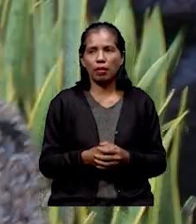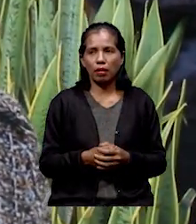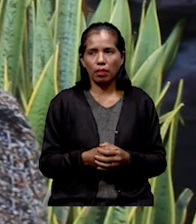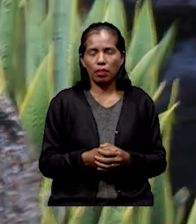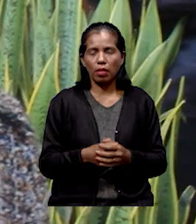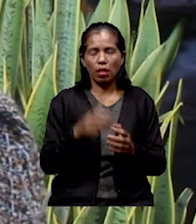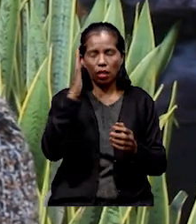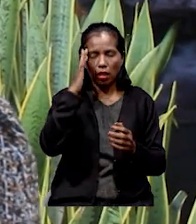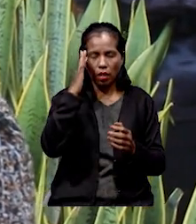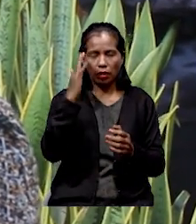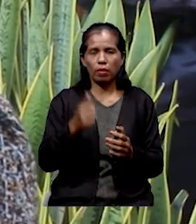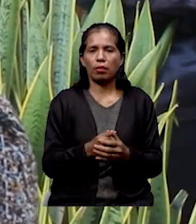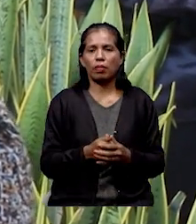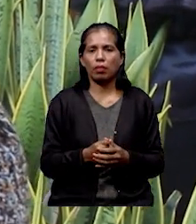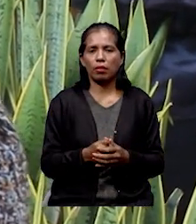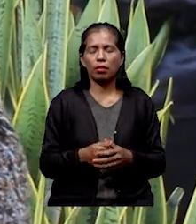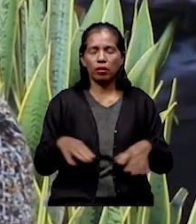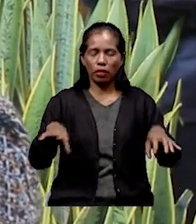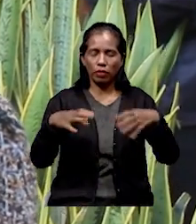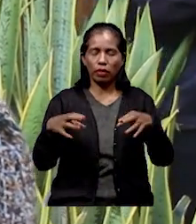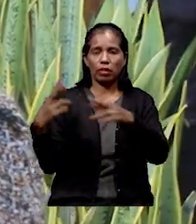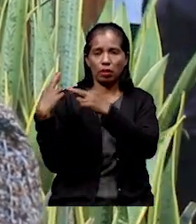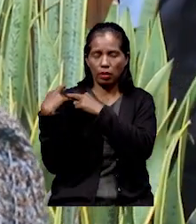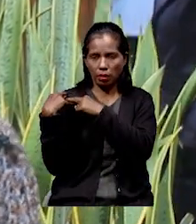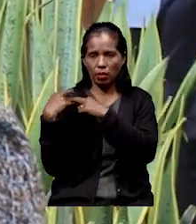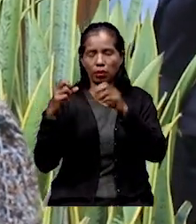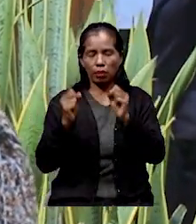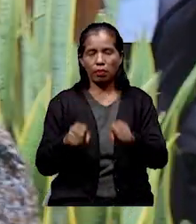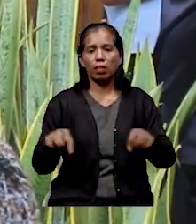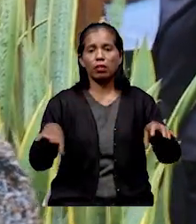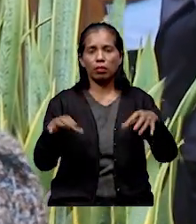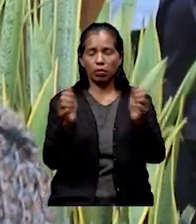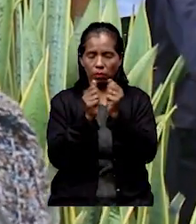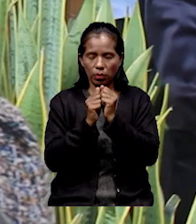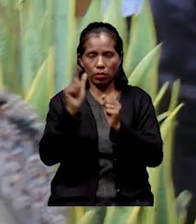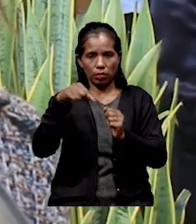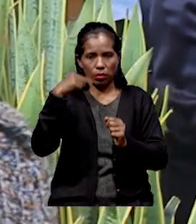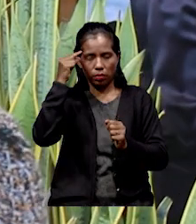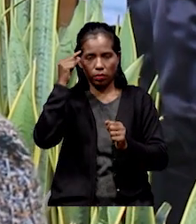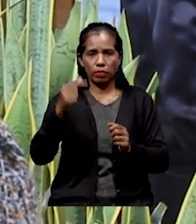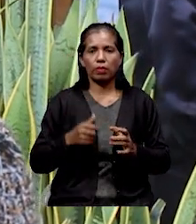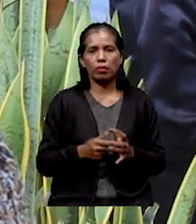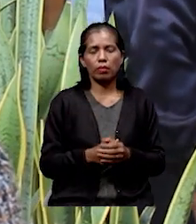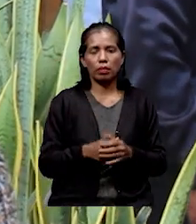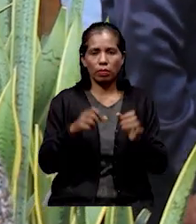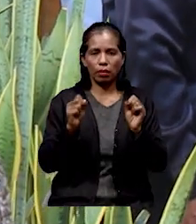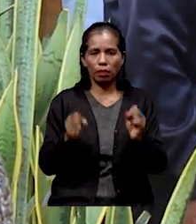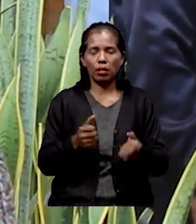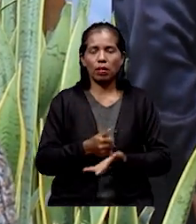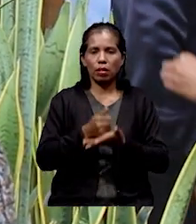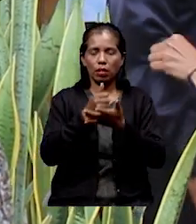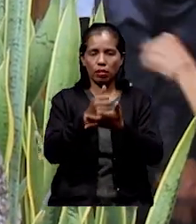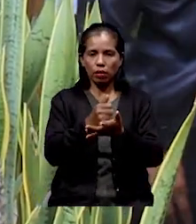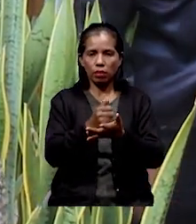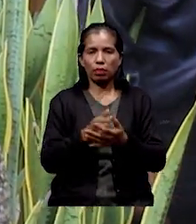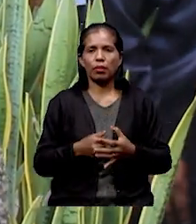de tornar constitucional nebe Presidente Hitu, mudar 5 unidades nacional. Ou não, enquanto o Presidente nos tem que sair